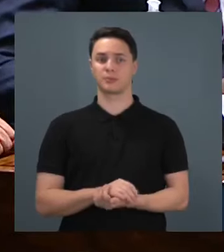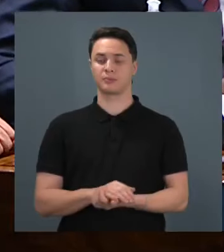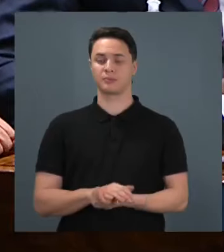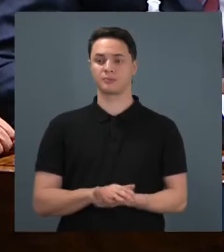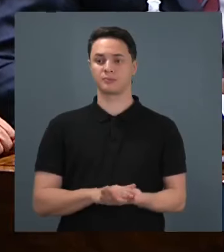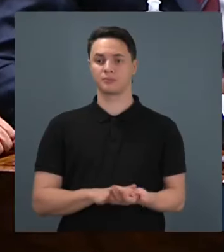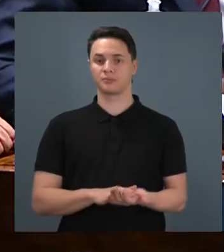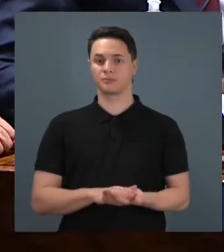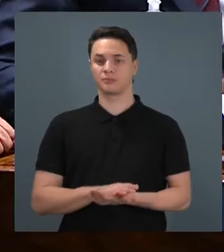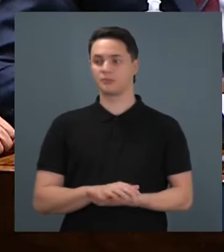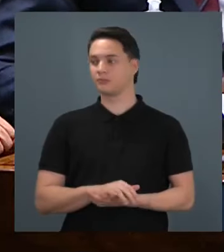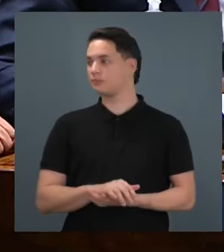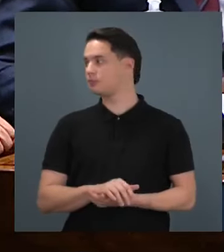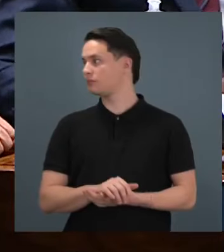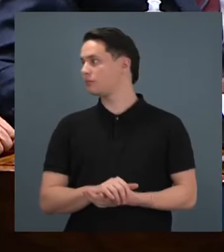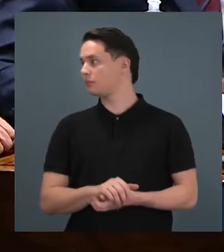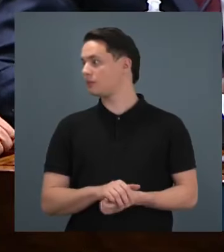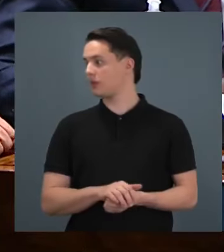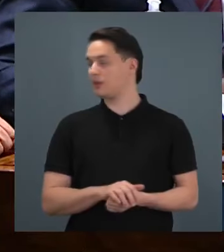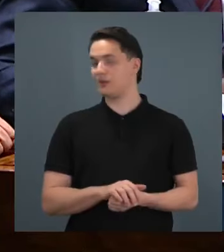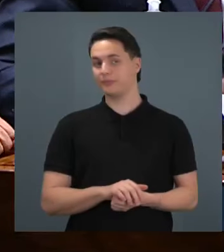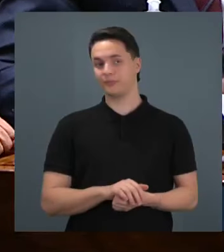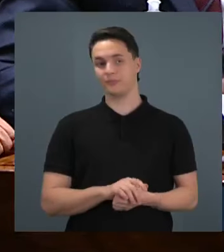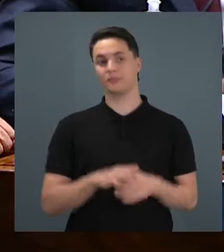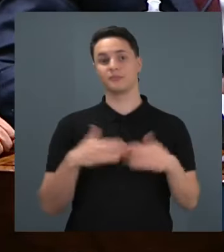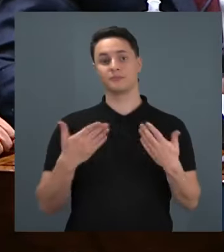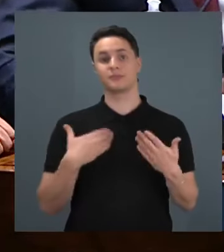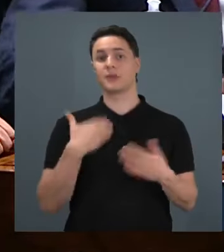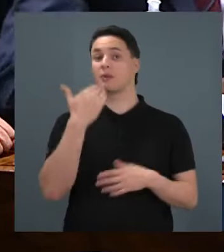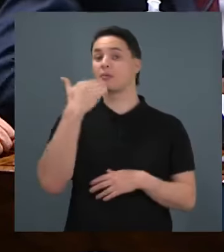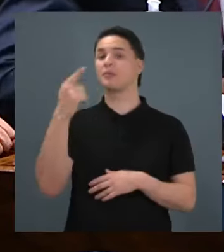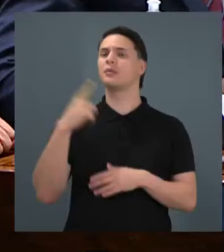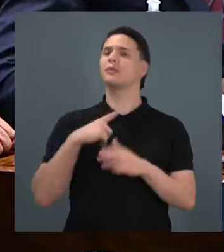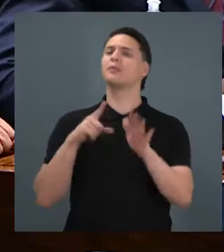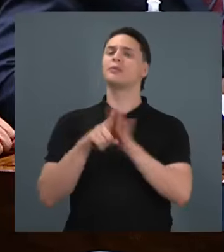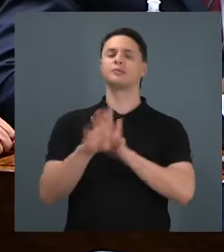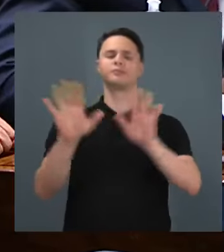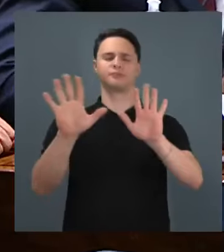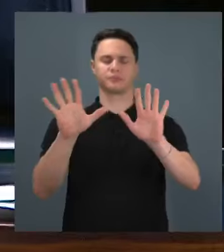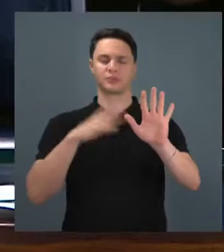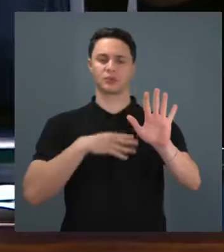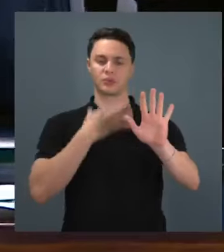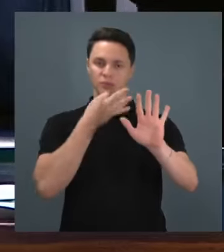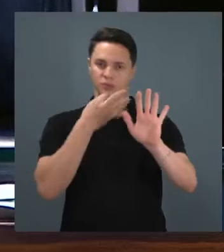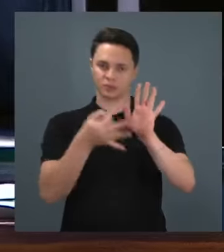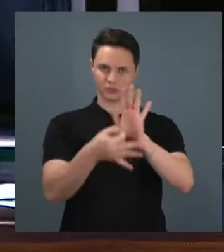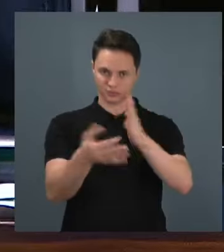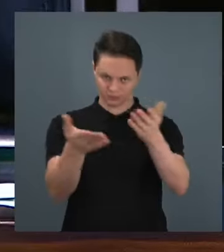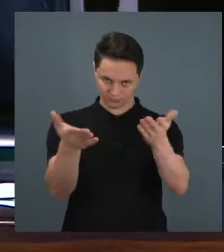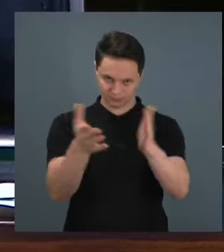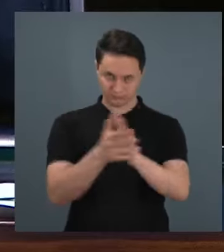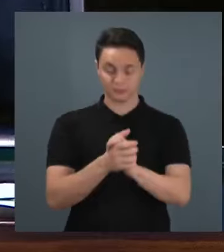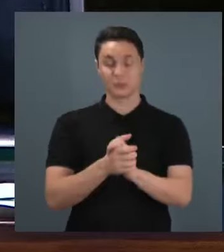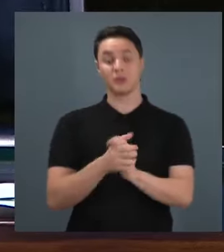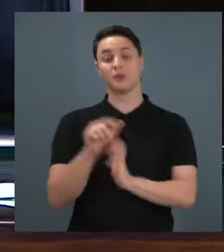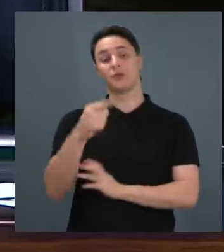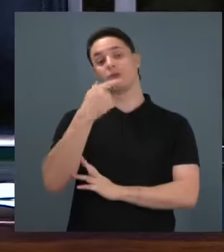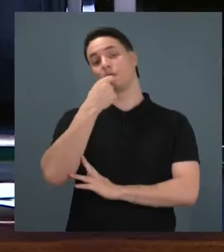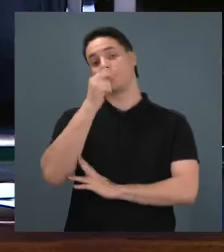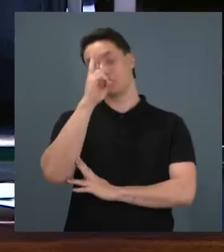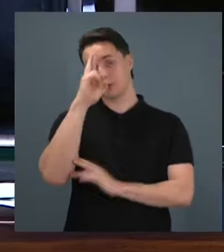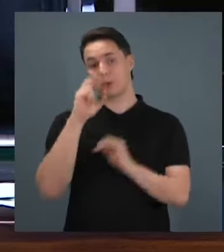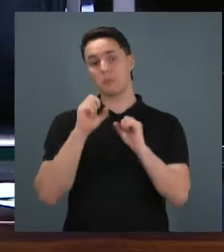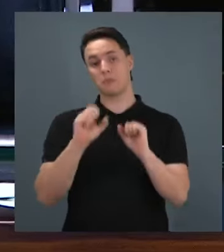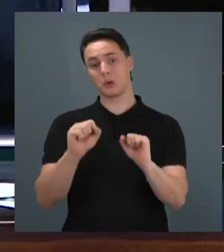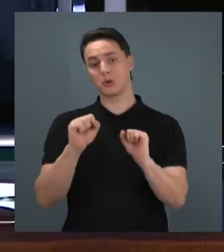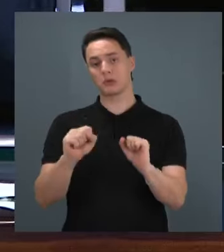Posso, em instantes, antes da votação... Líder, eu faço essa pergunta... Deixa eu dar uma sugestão para Vossa Excelência. Eu vou falar. Vossa Excelência podia